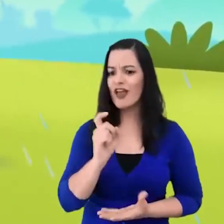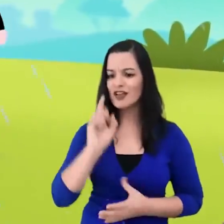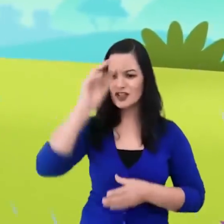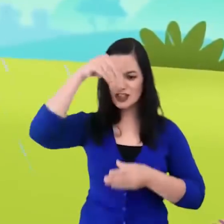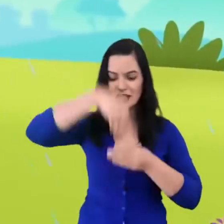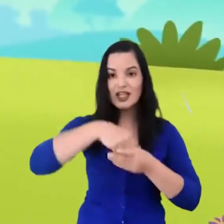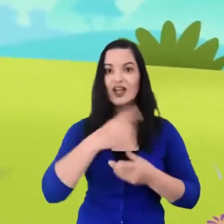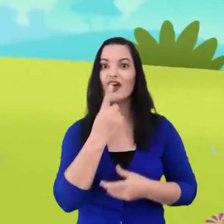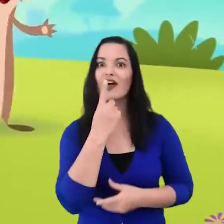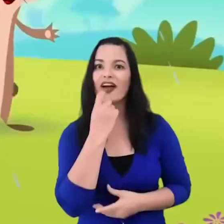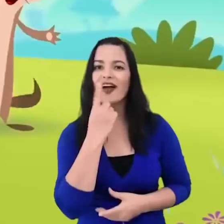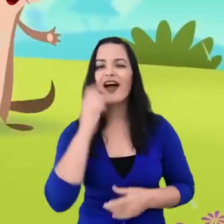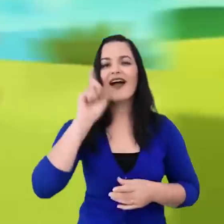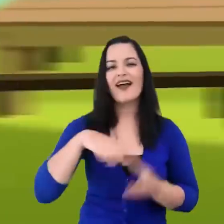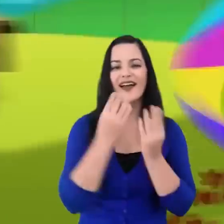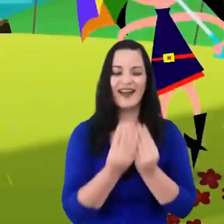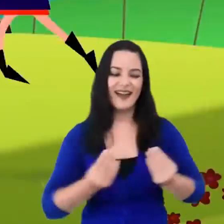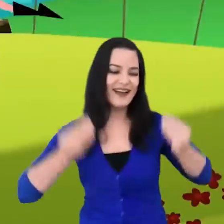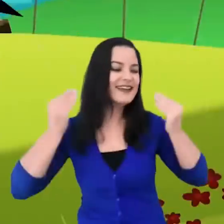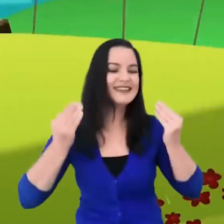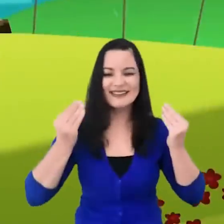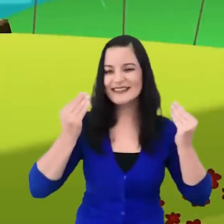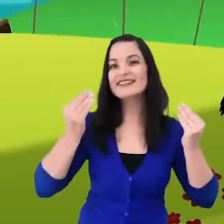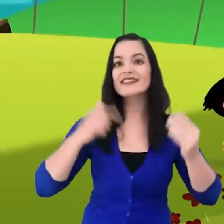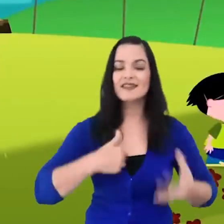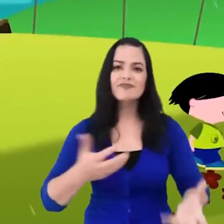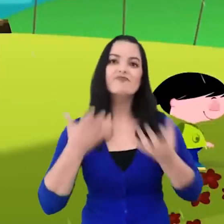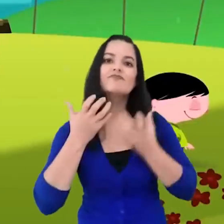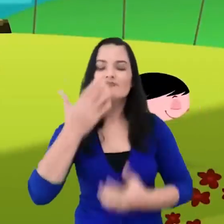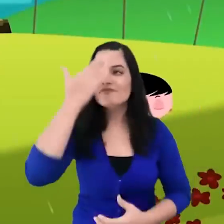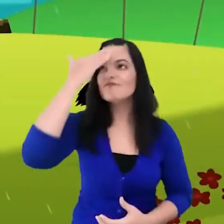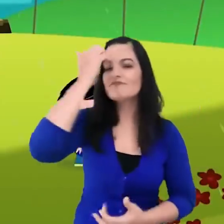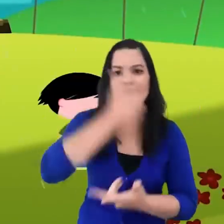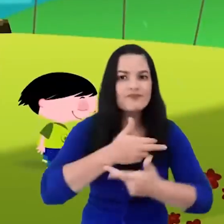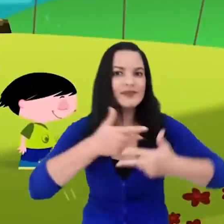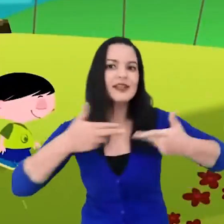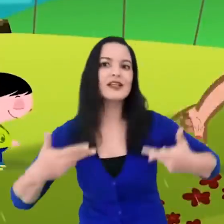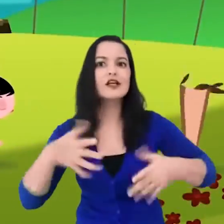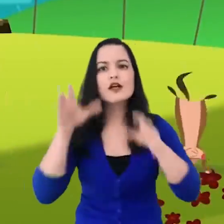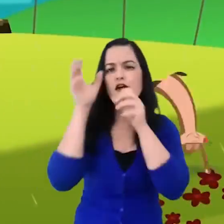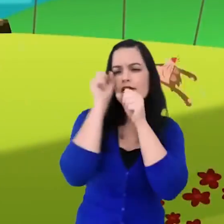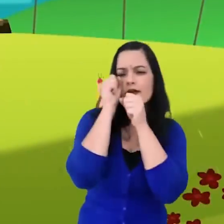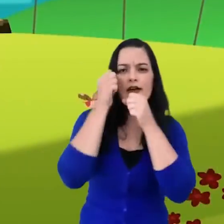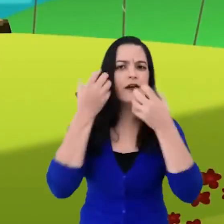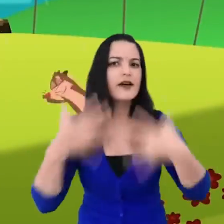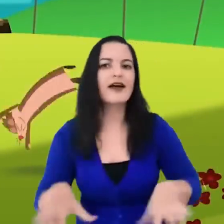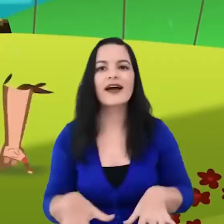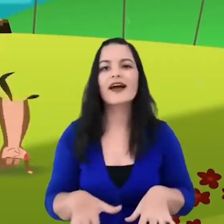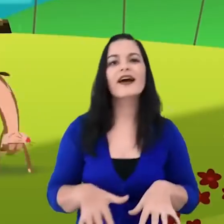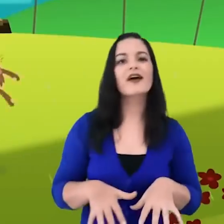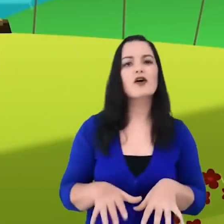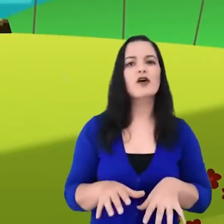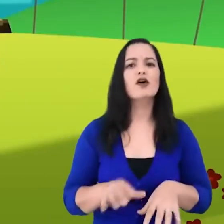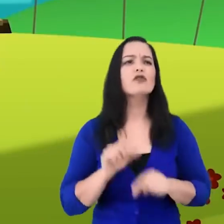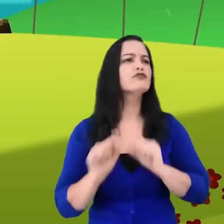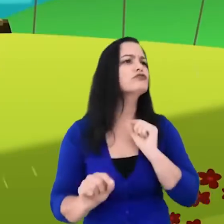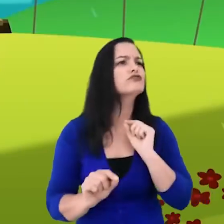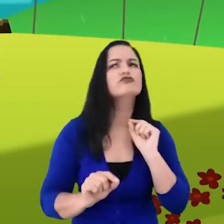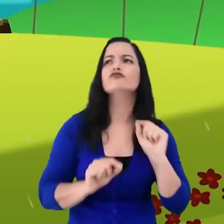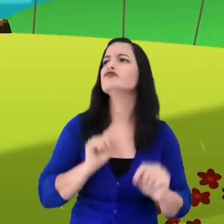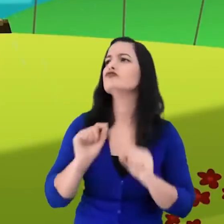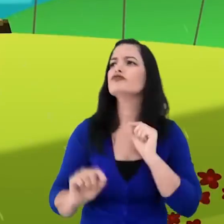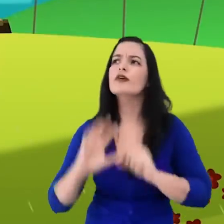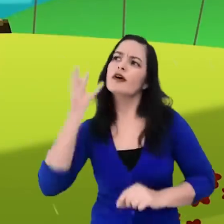a melancia. Eu quero saber, não quero dormir. O que